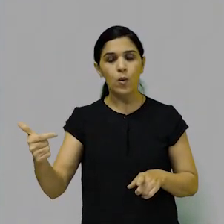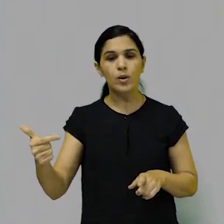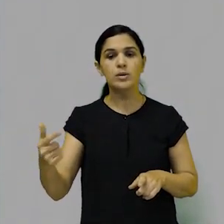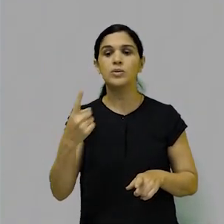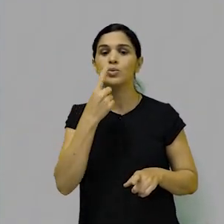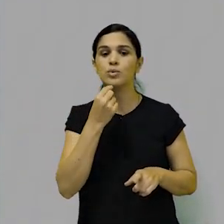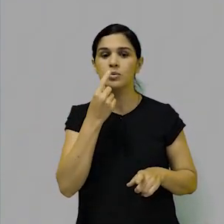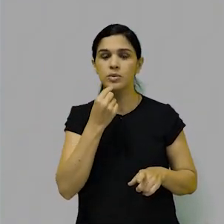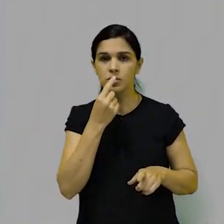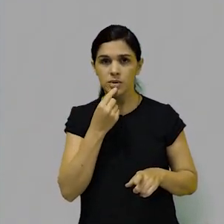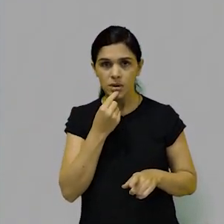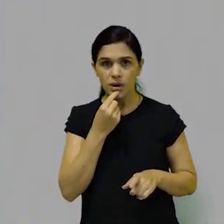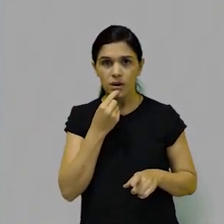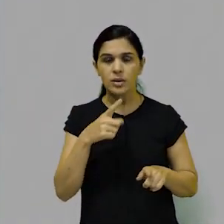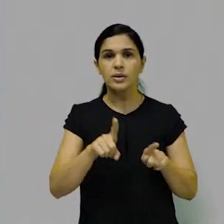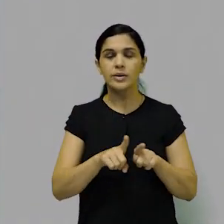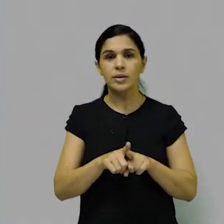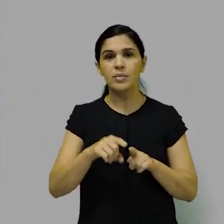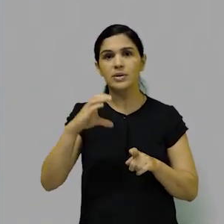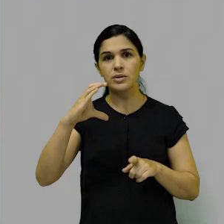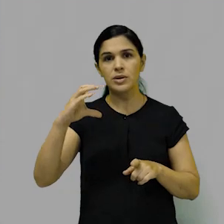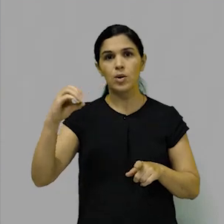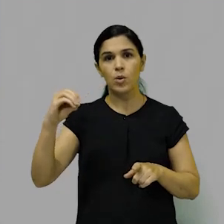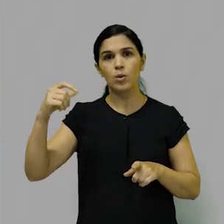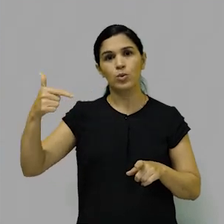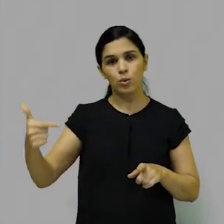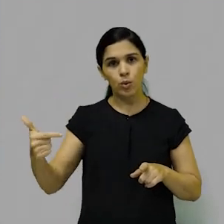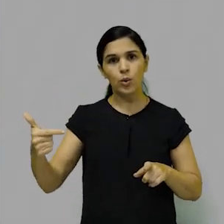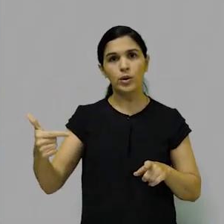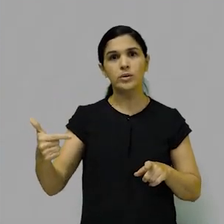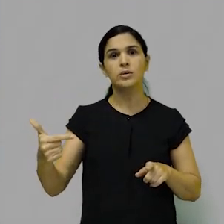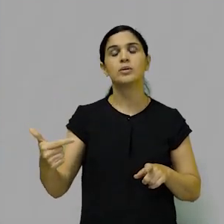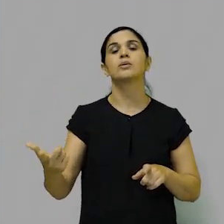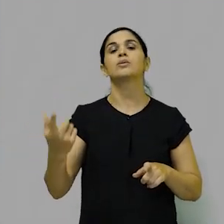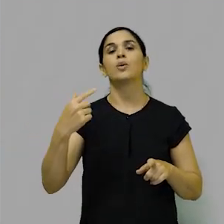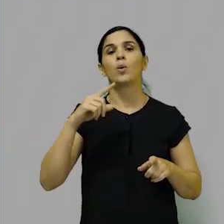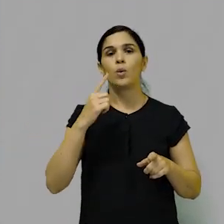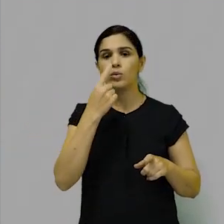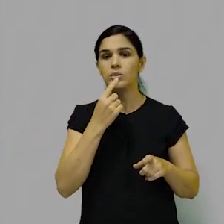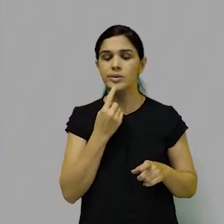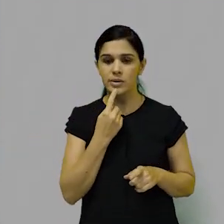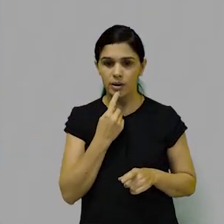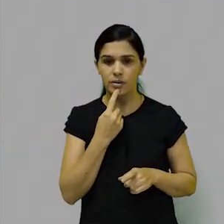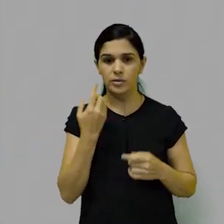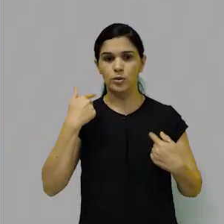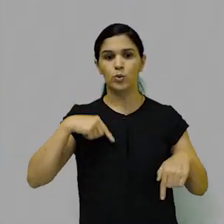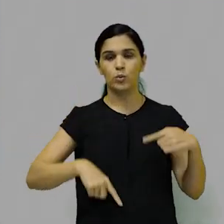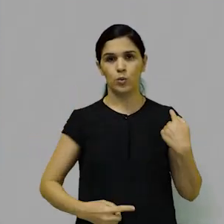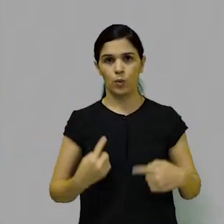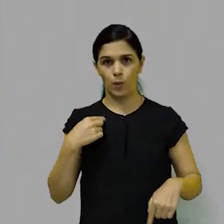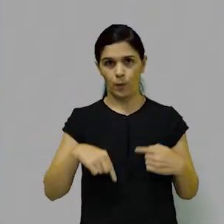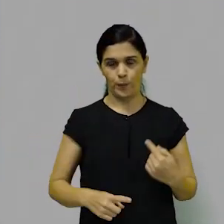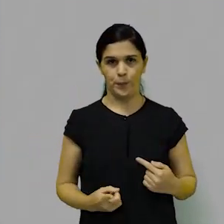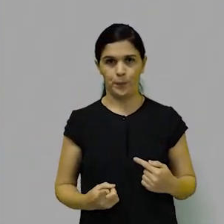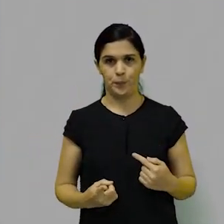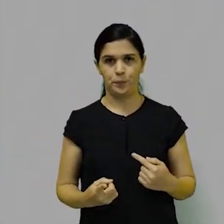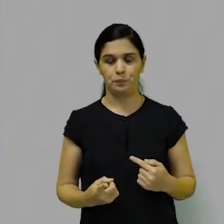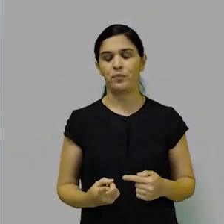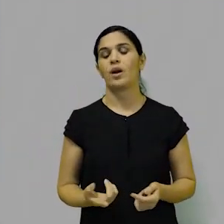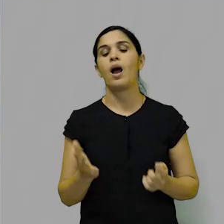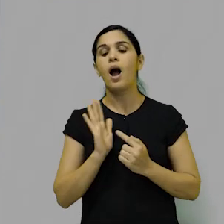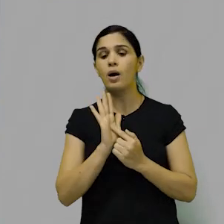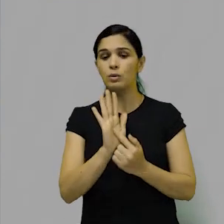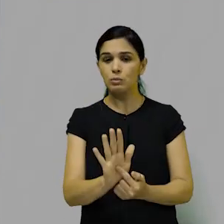Eu vou voltar aqui na nossa aula de sistema cardiorrespiratório, quando lá eu mostrei para vocês a pequena e a